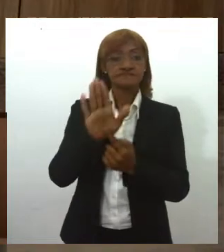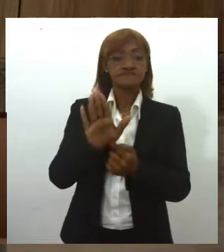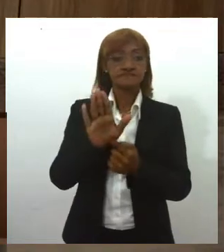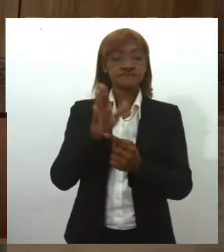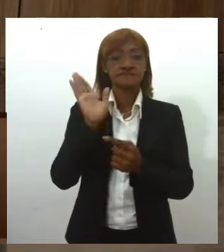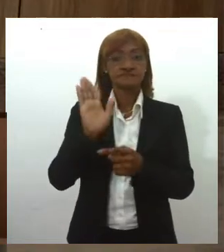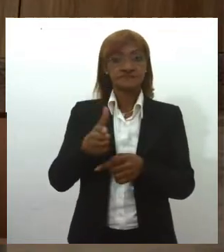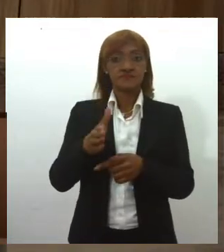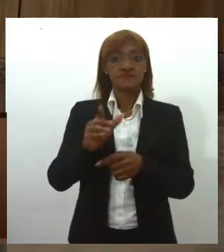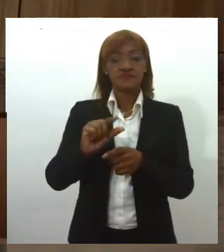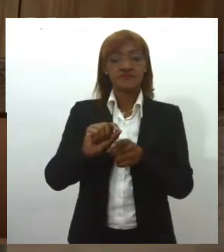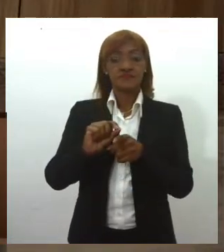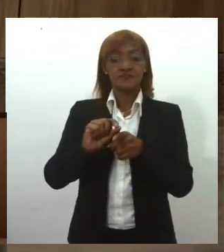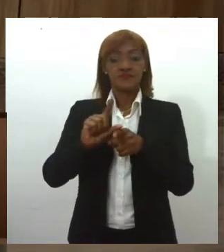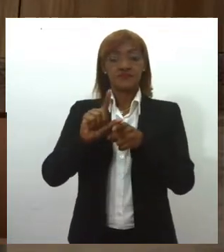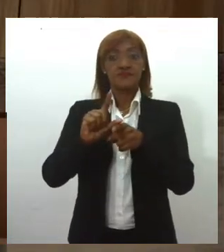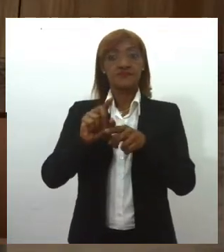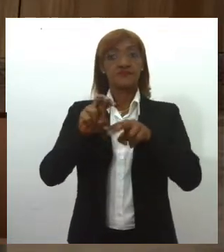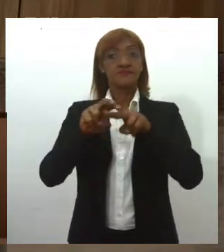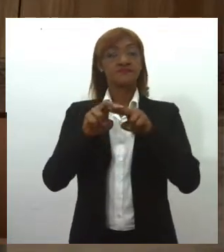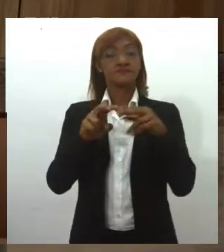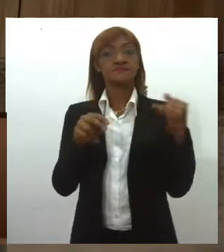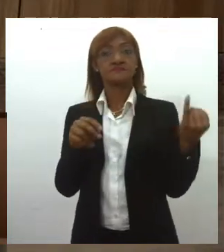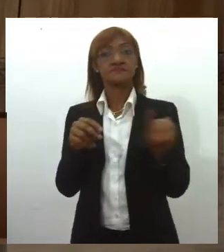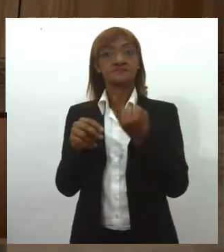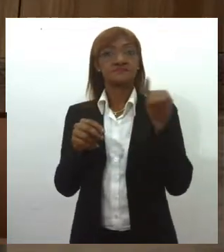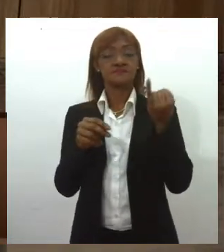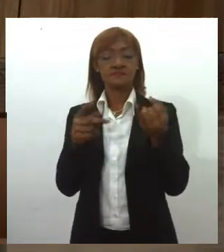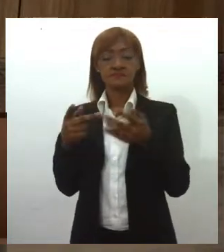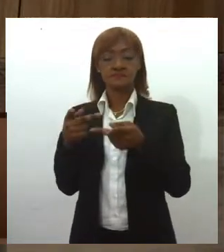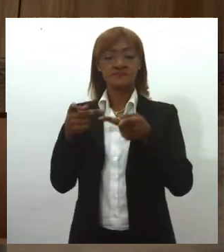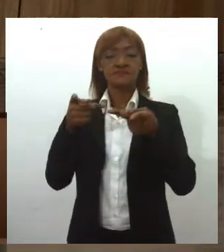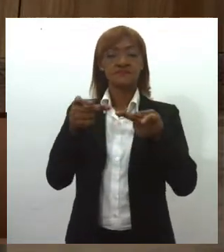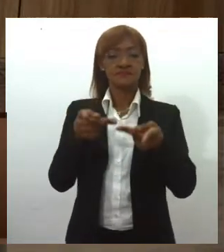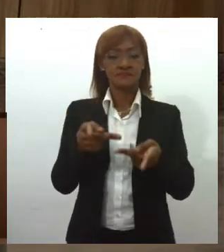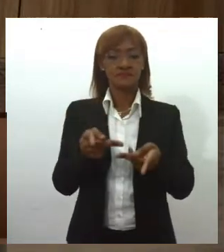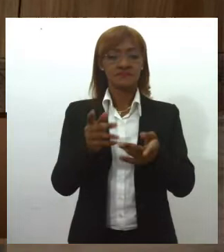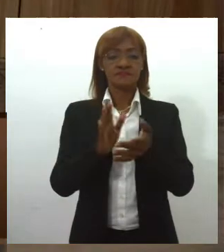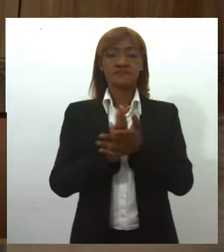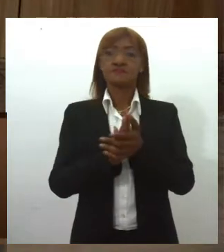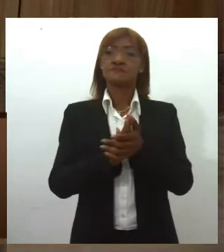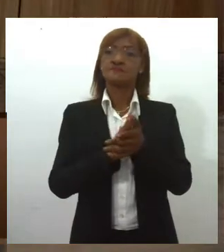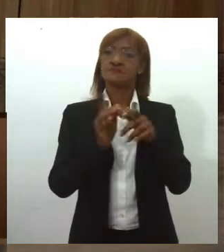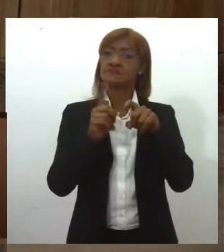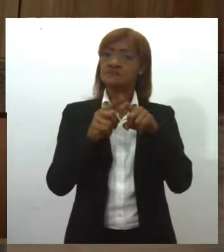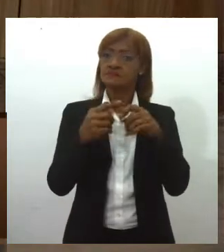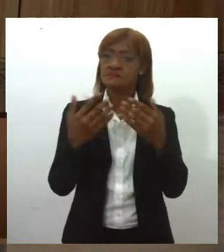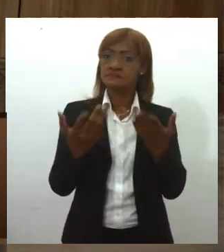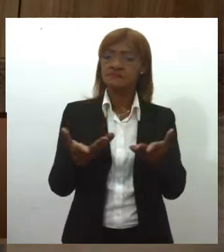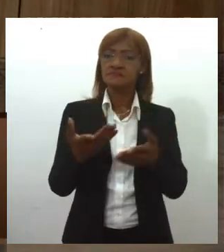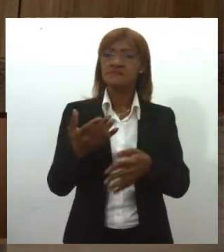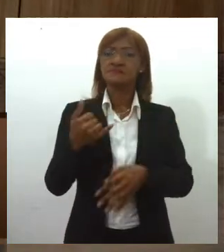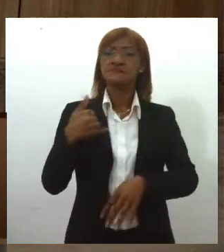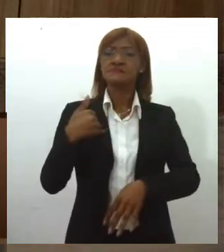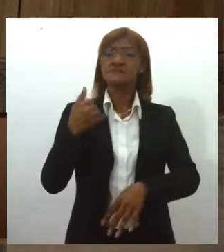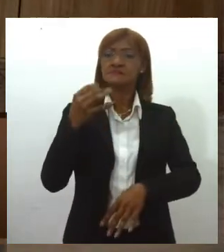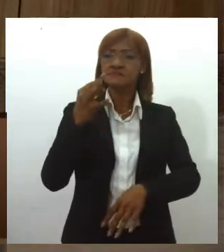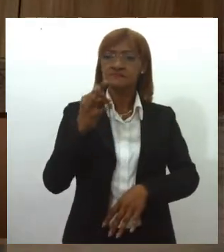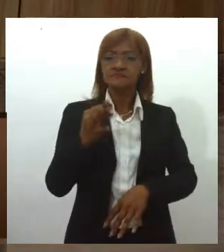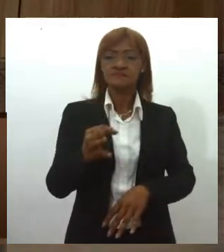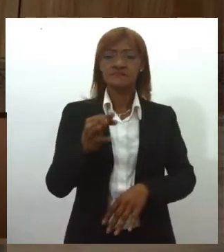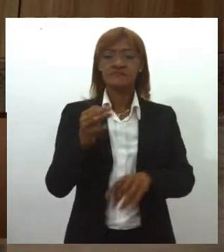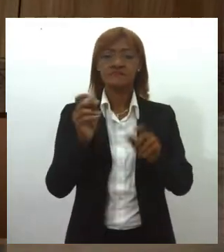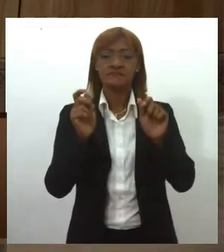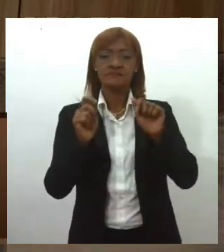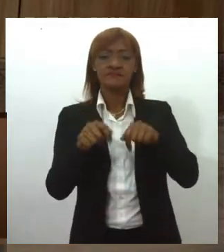bastante avançado. Por isso que é tão importante essas visitas, né, ao urologista. Qual a idade ideal para que o